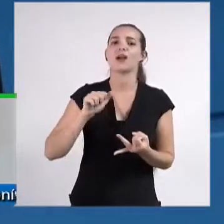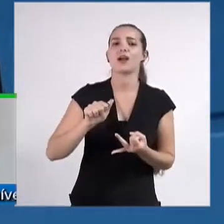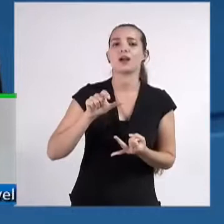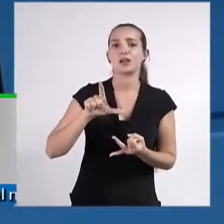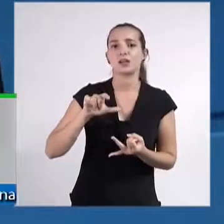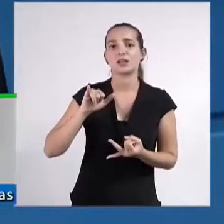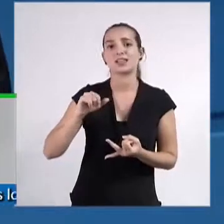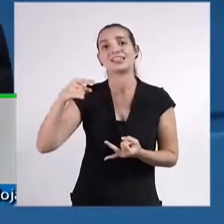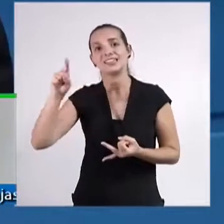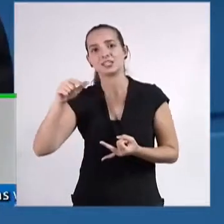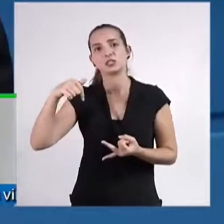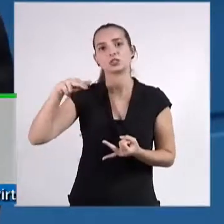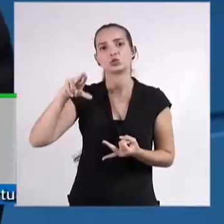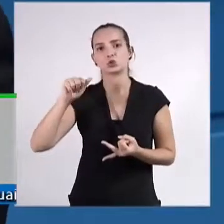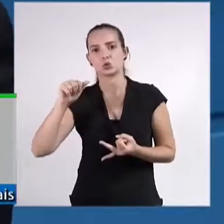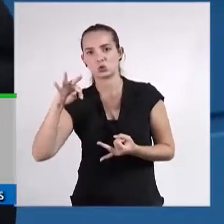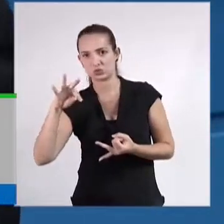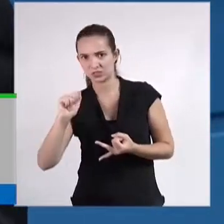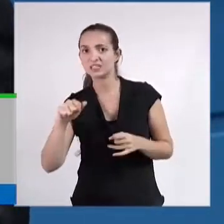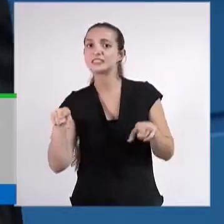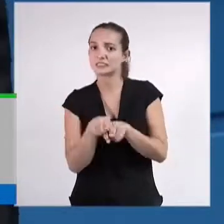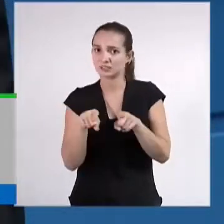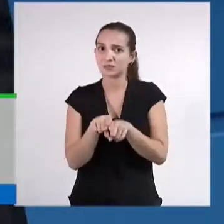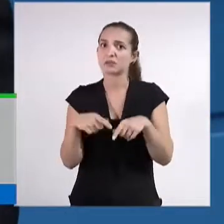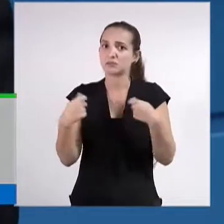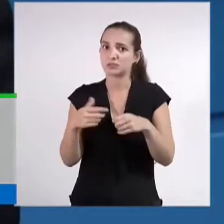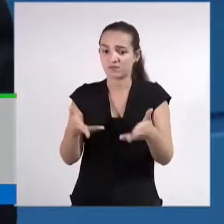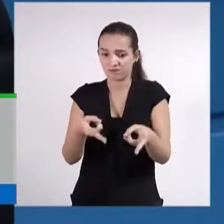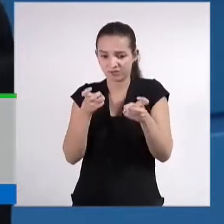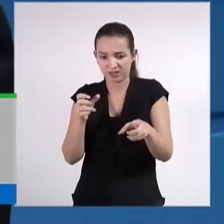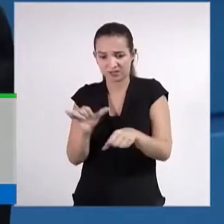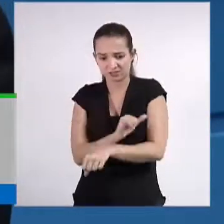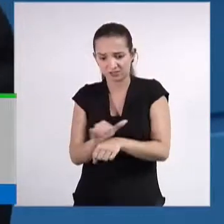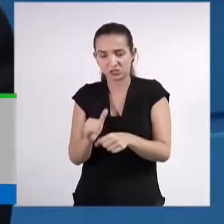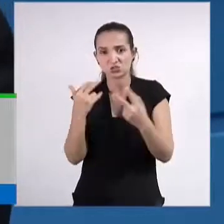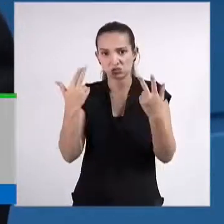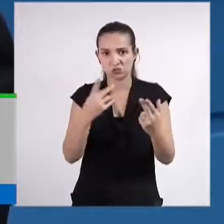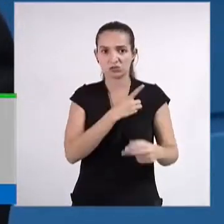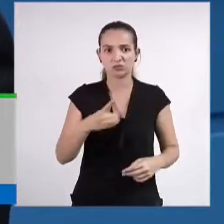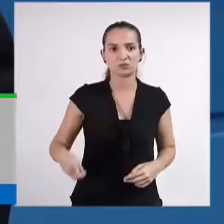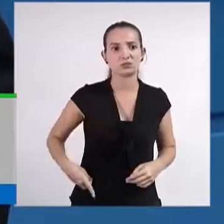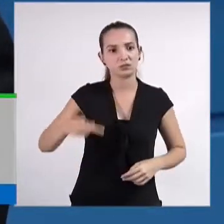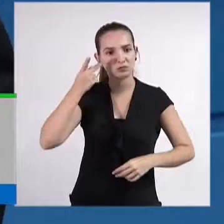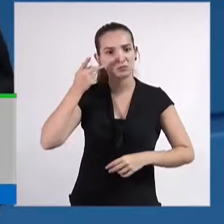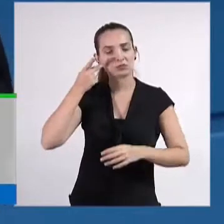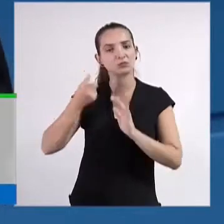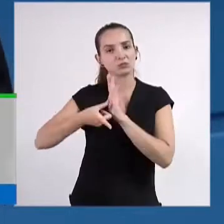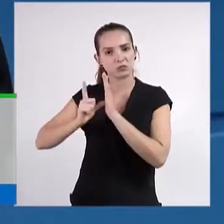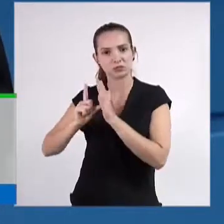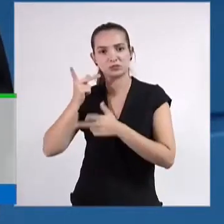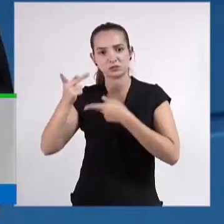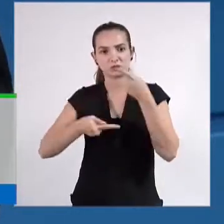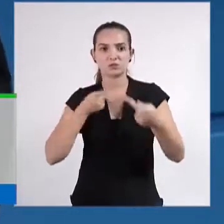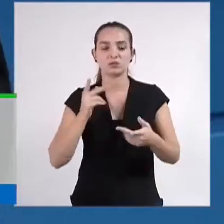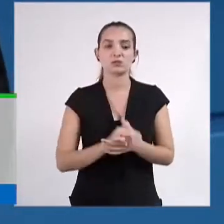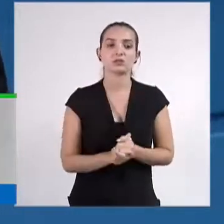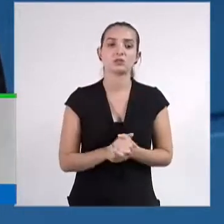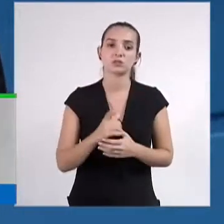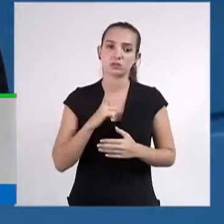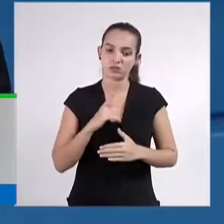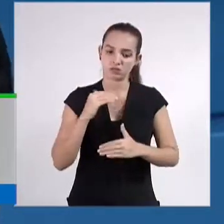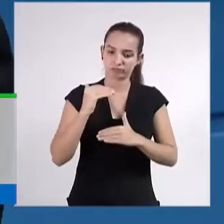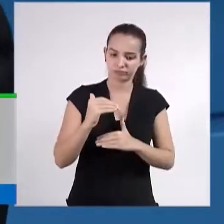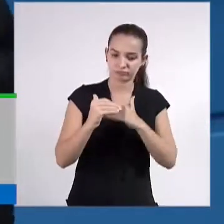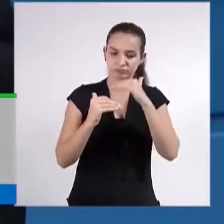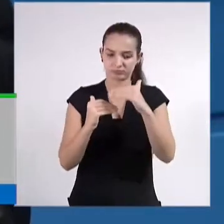um caminho, né? Como disse o deputado Pedro Kempis, que me antecedeu, a escalonamento